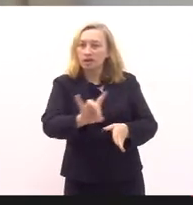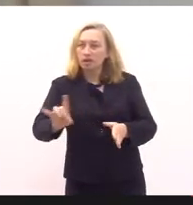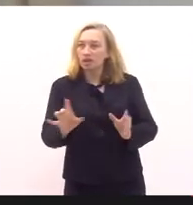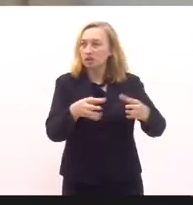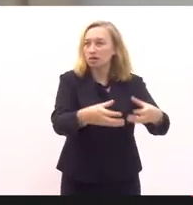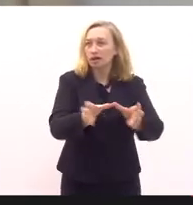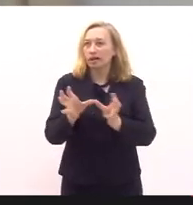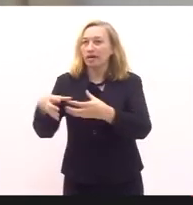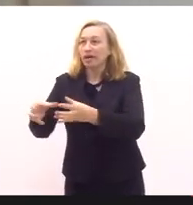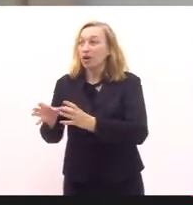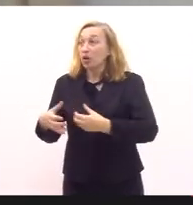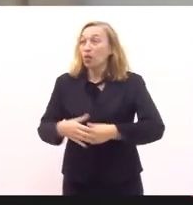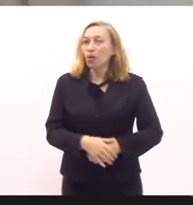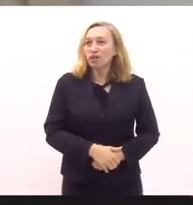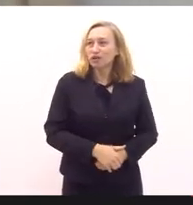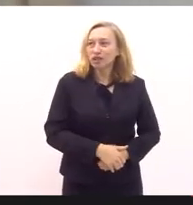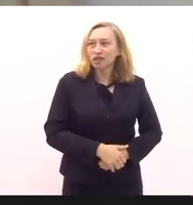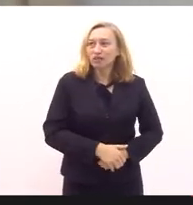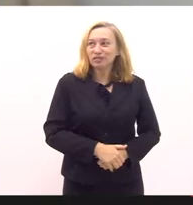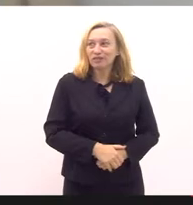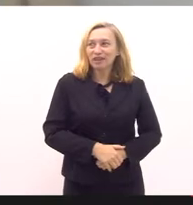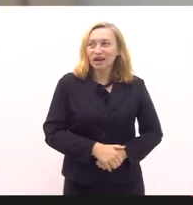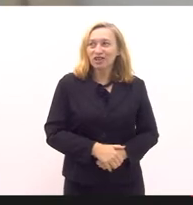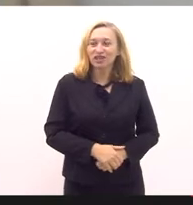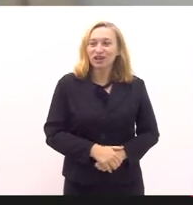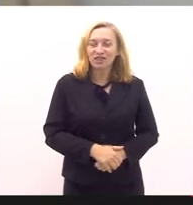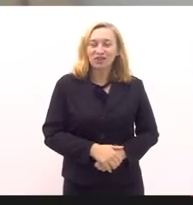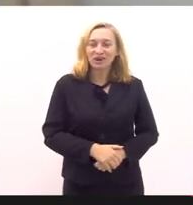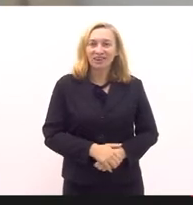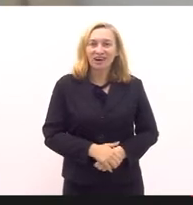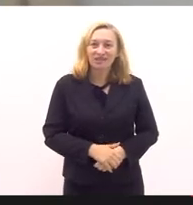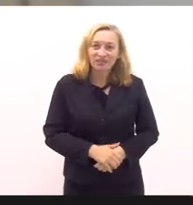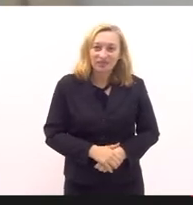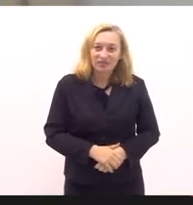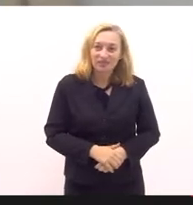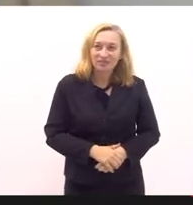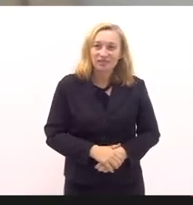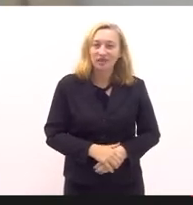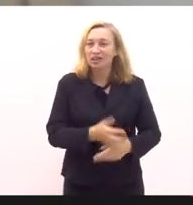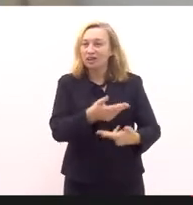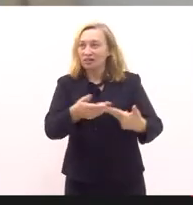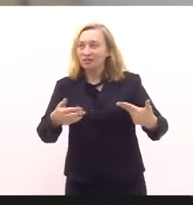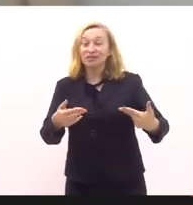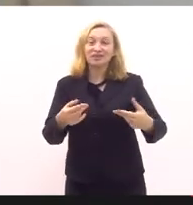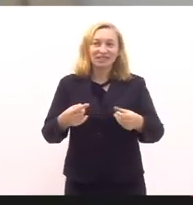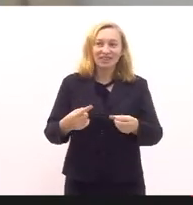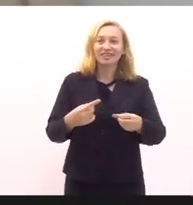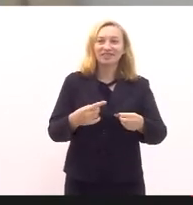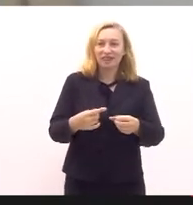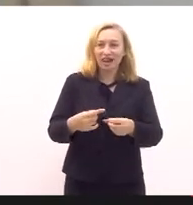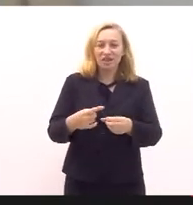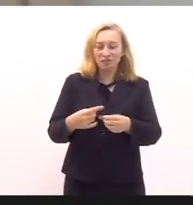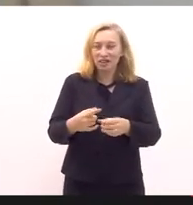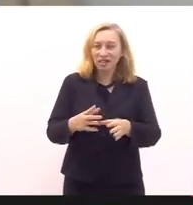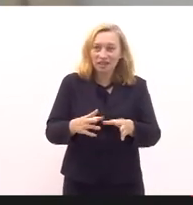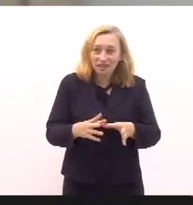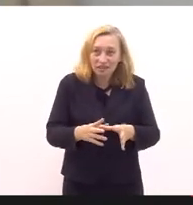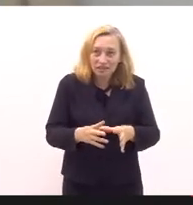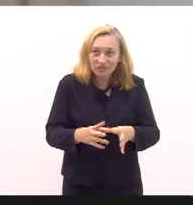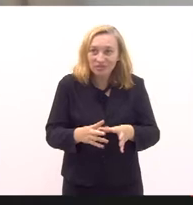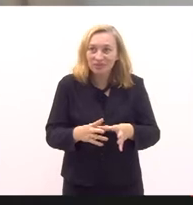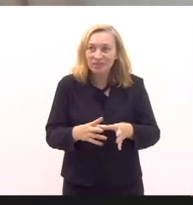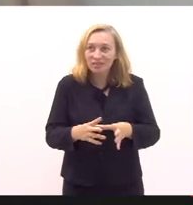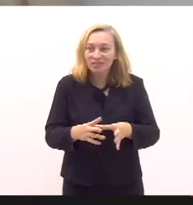para cada atividade, principalmente aqui do Rio de Janeiro, que estamos falando. Diversos municípios não suportam pagar o piso da lei do piso